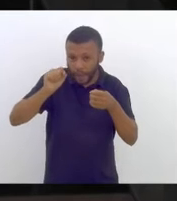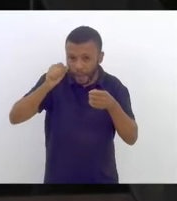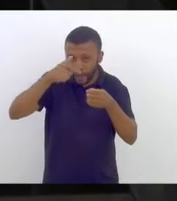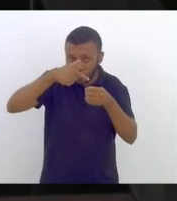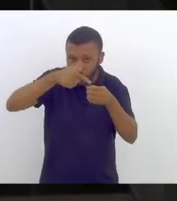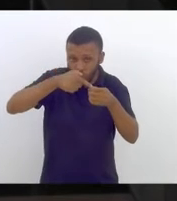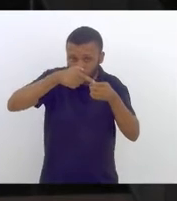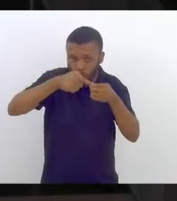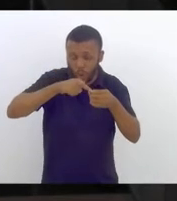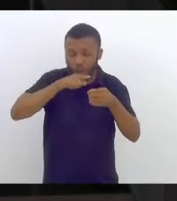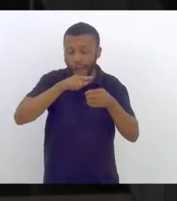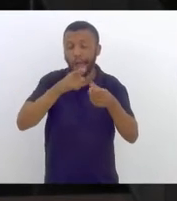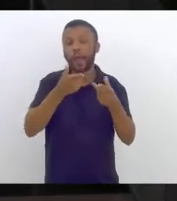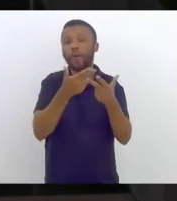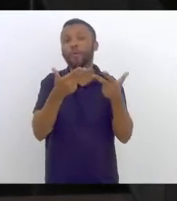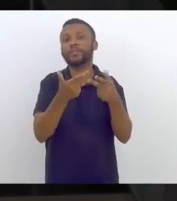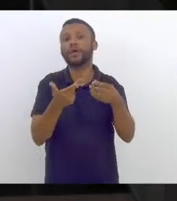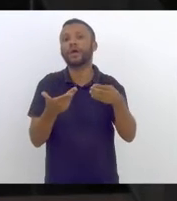é bem essencial?